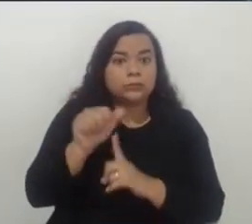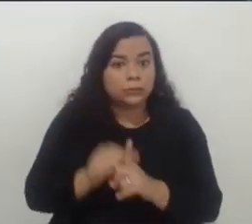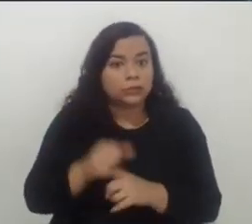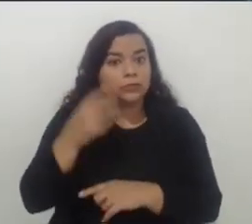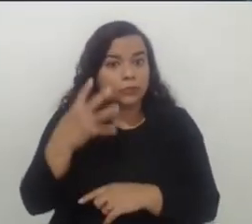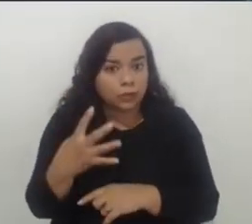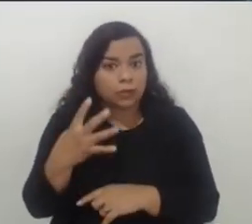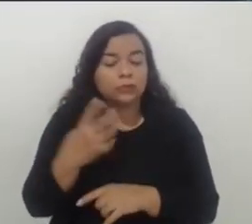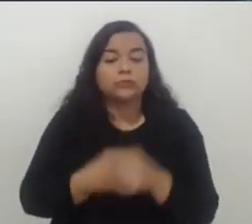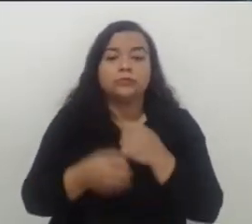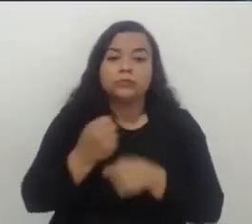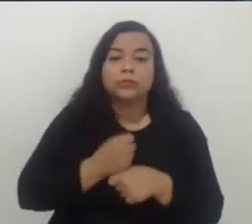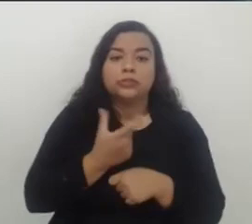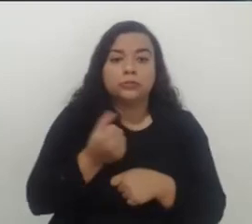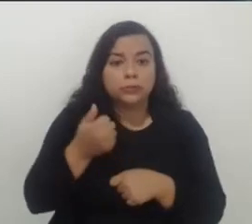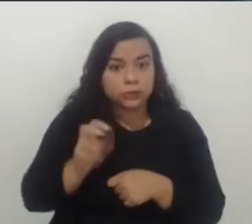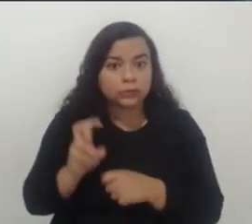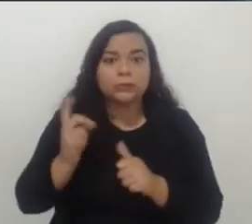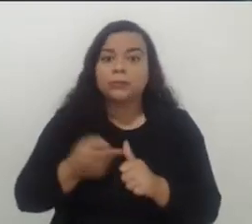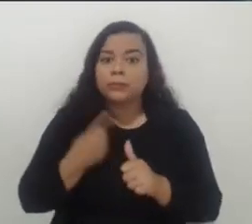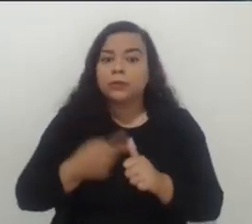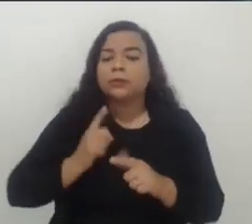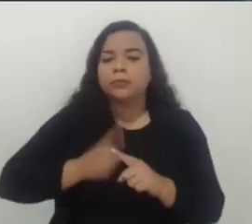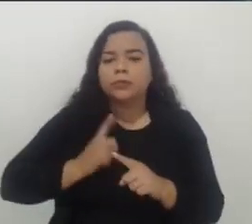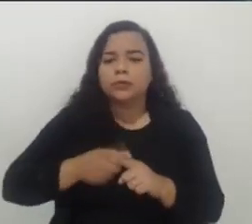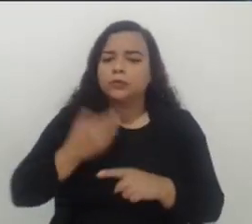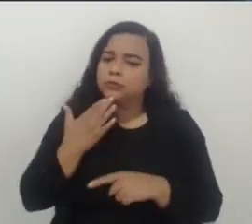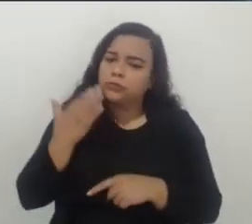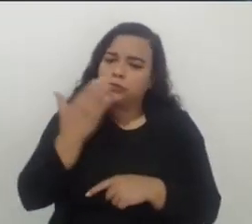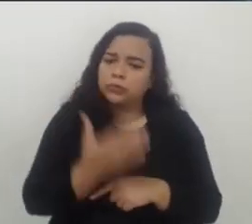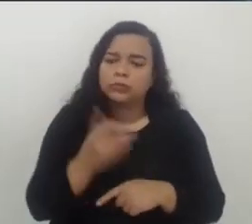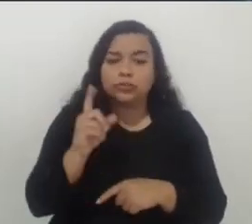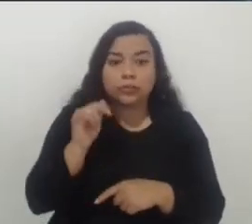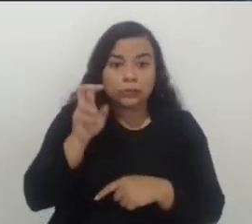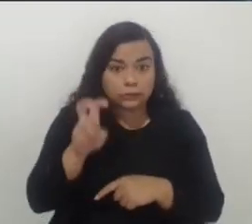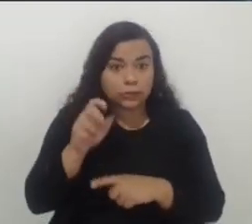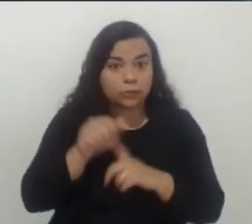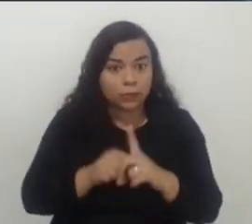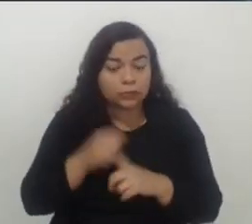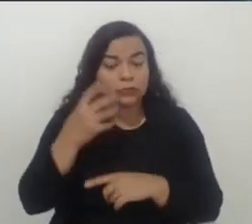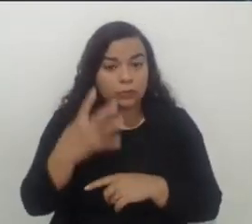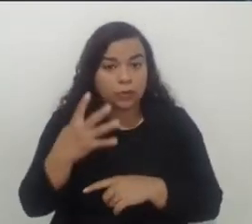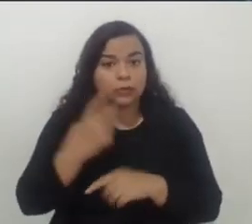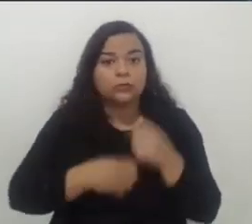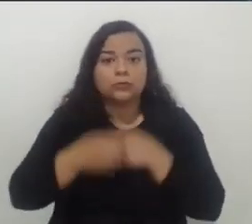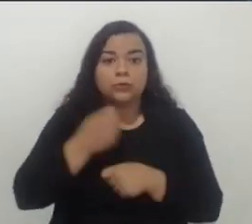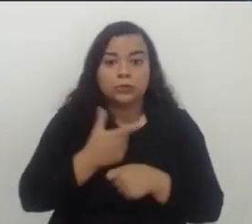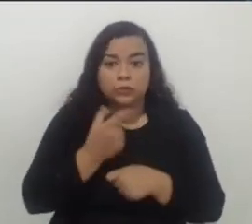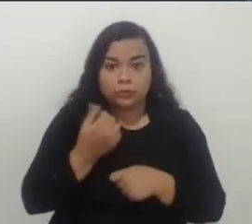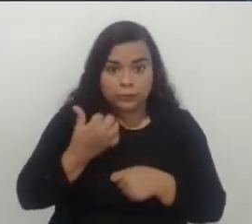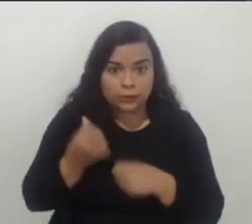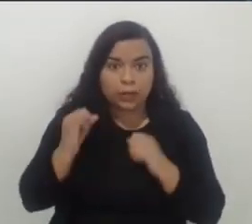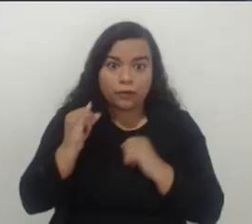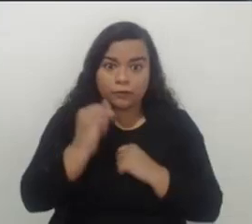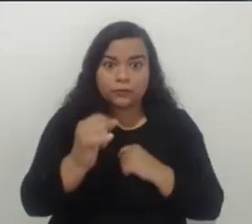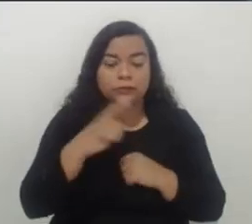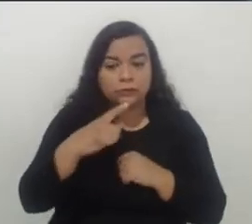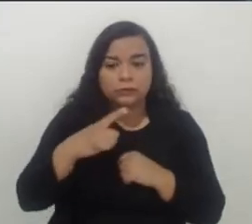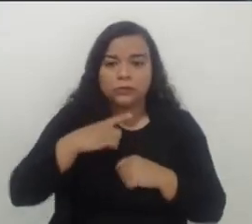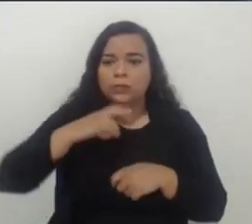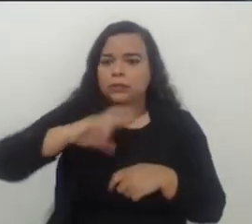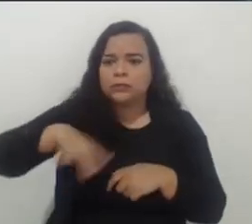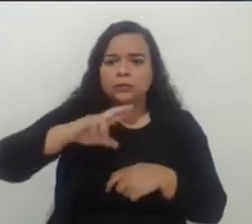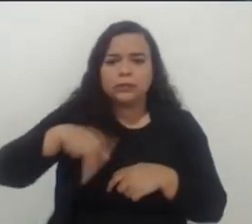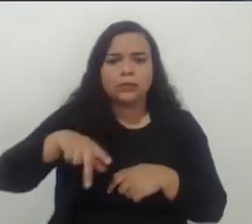15/4/2015. Primeiro, porque a petição juntada em 5/4/2016, informando tal fato, não fora